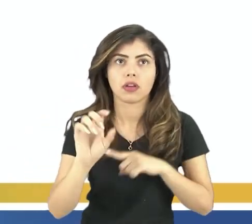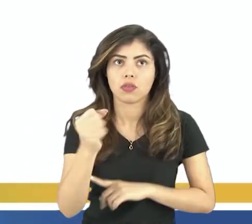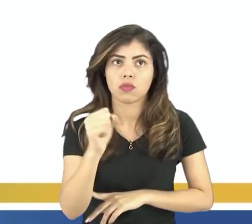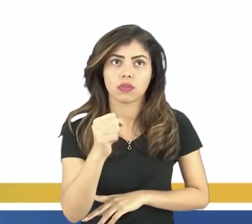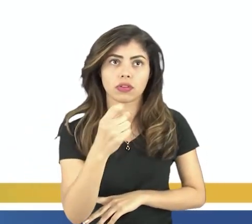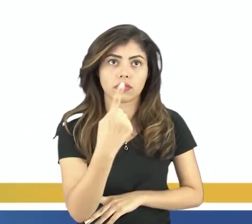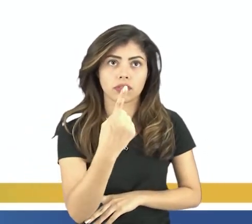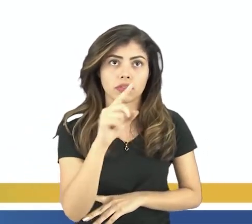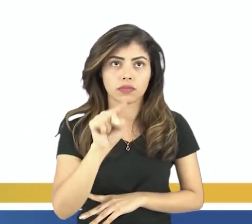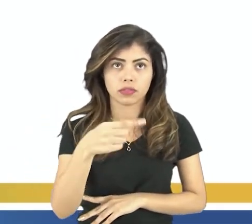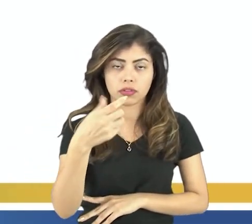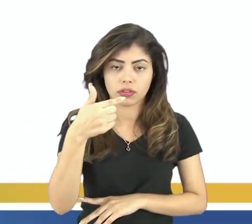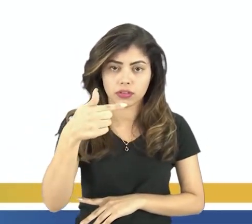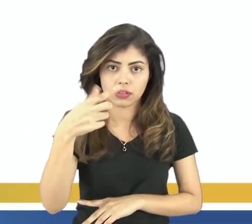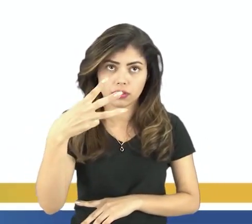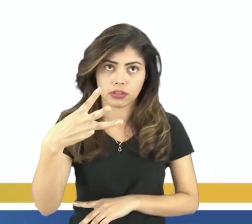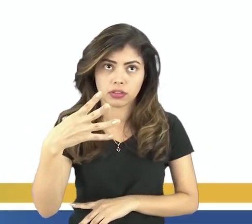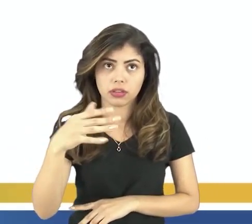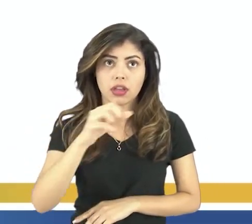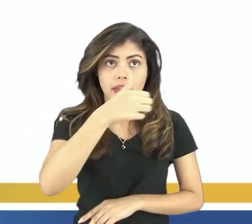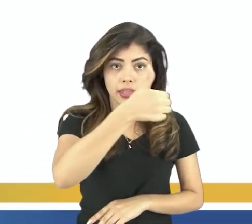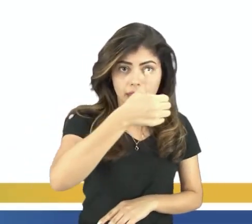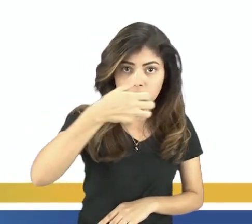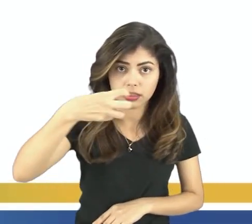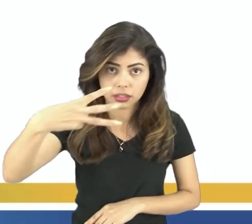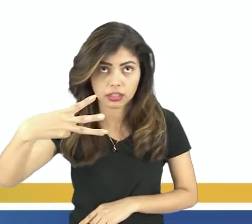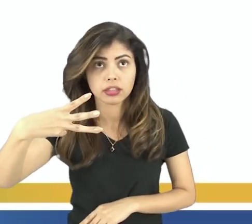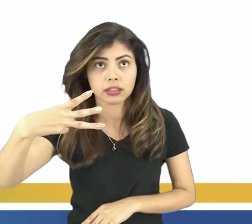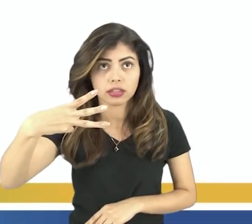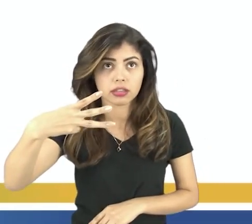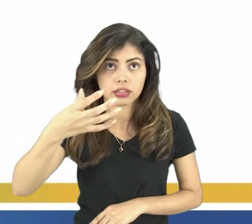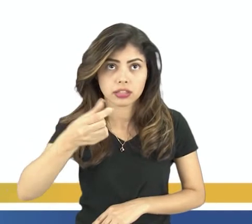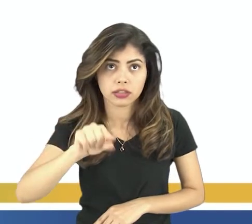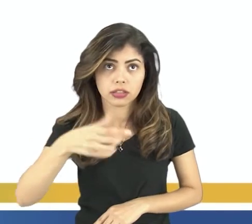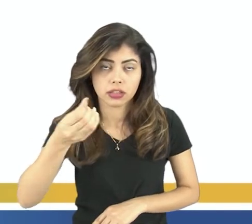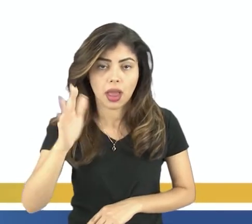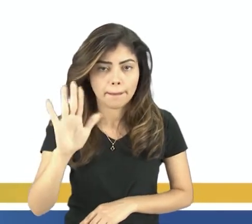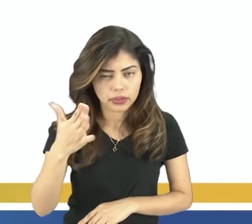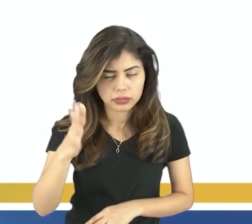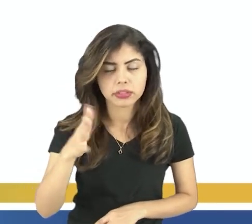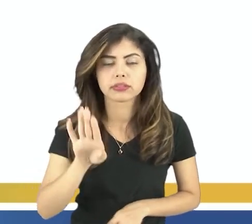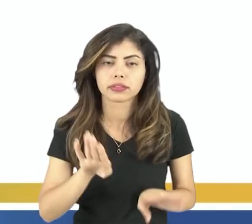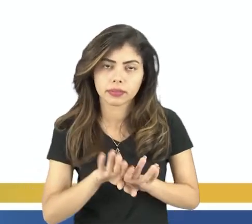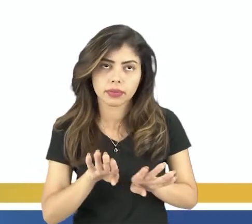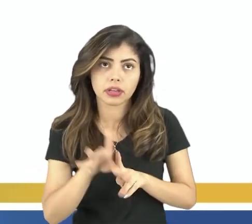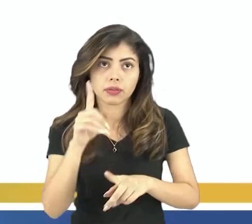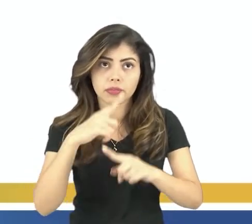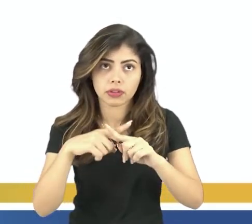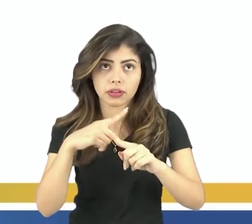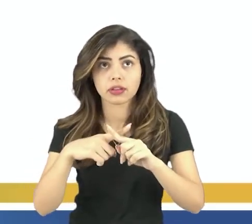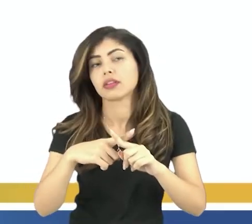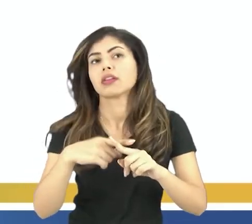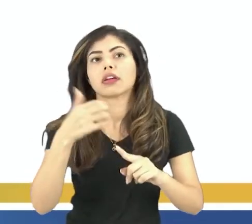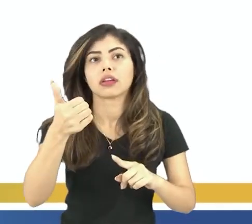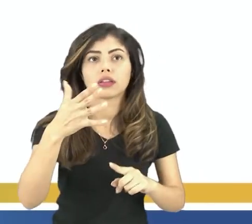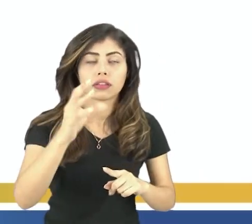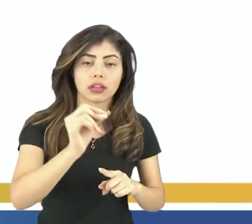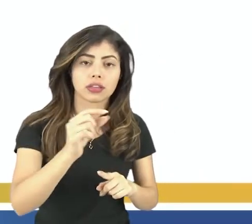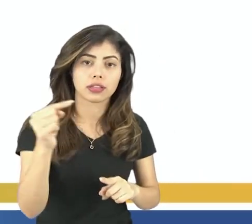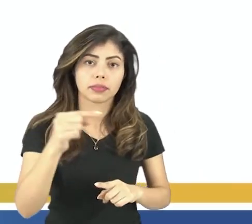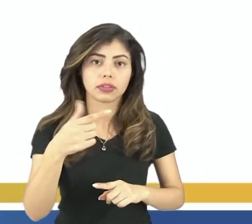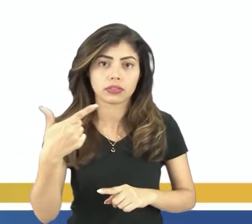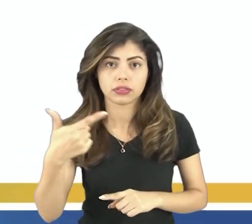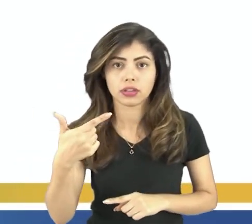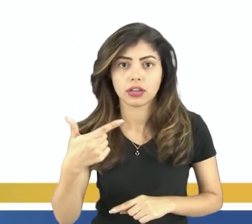vezes 1,73, vai dar 13,6, um valor também aproximado, que está multiplicando 10 elevado a menos